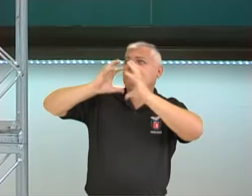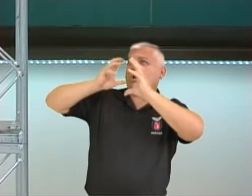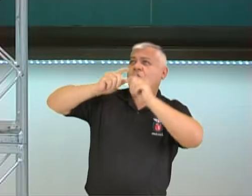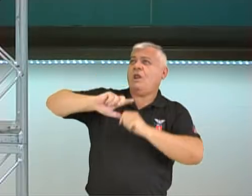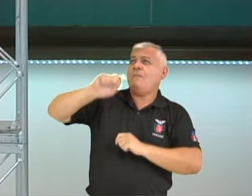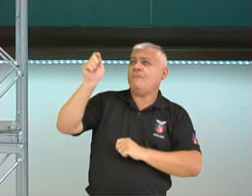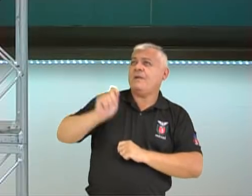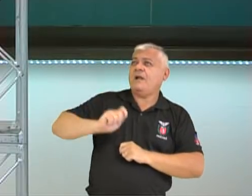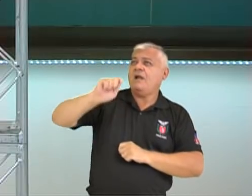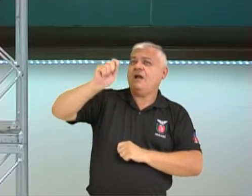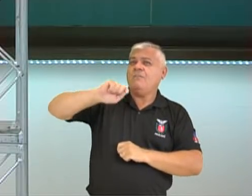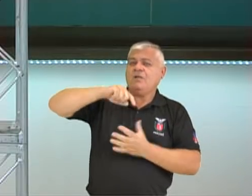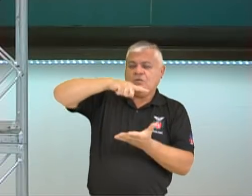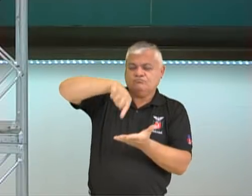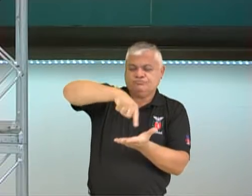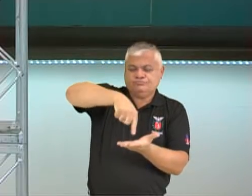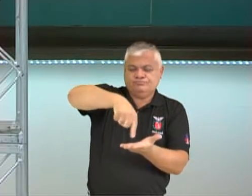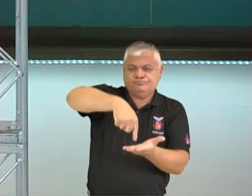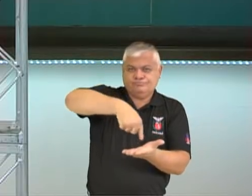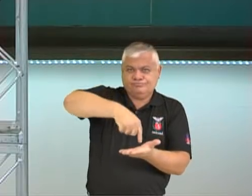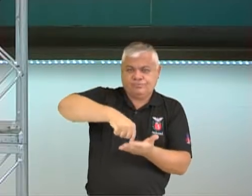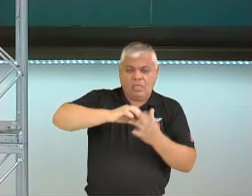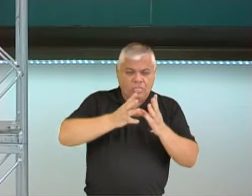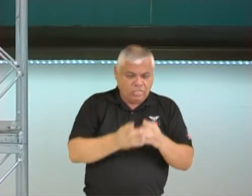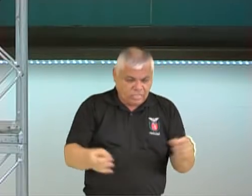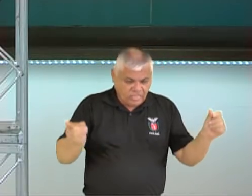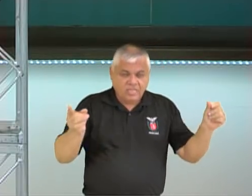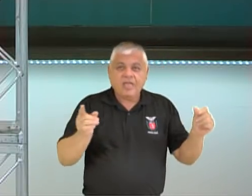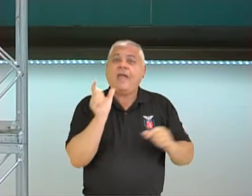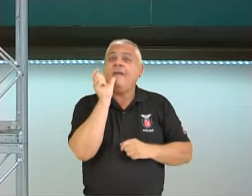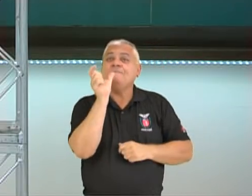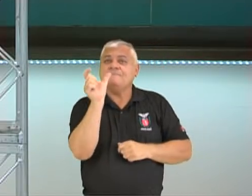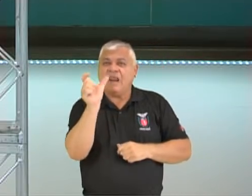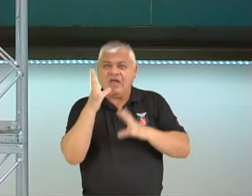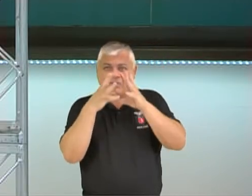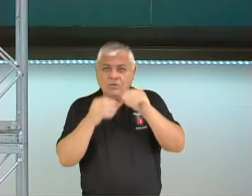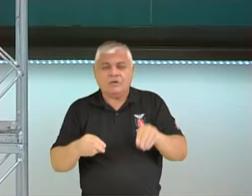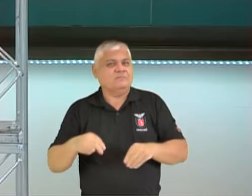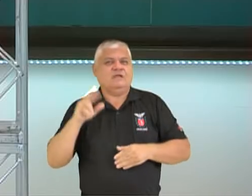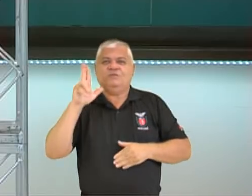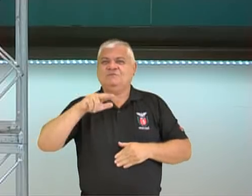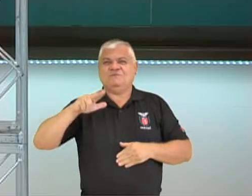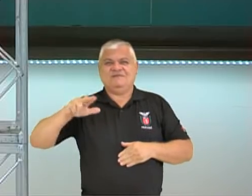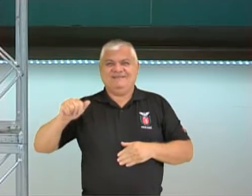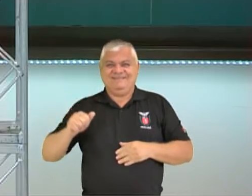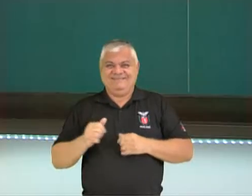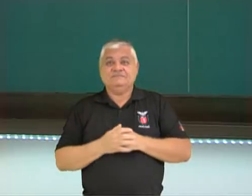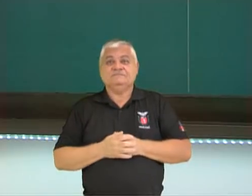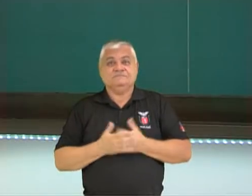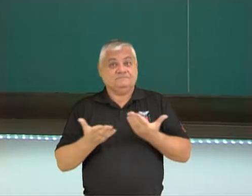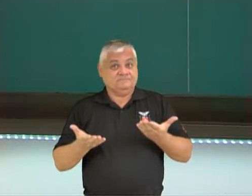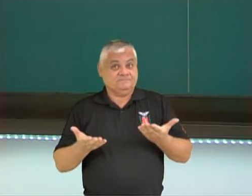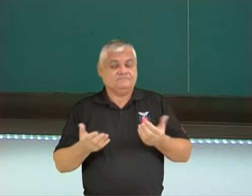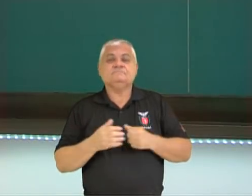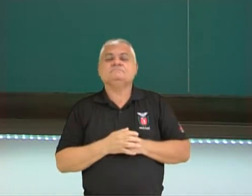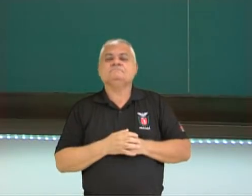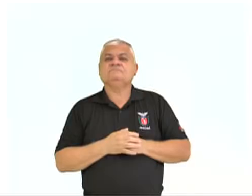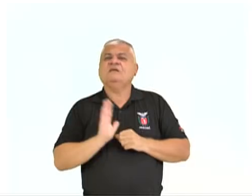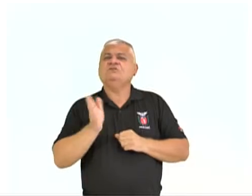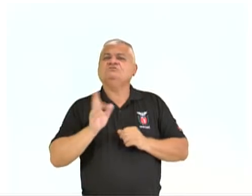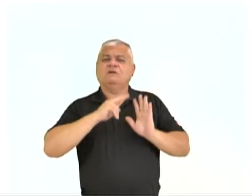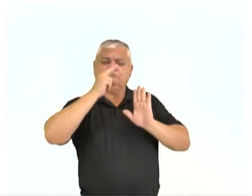pião de tanto brincar esse gasto as palavras não é isso aí pessoal enfim pessoal nós vemos